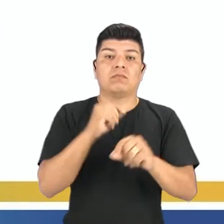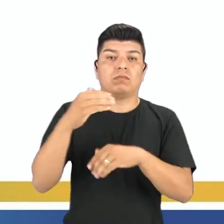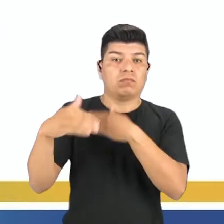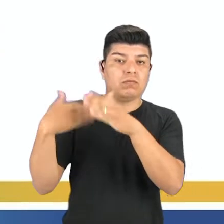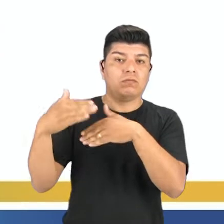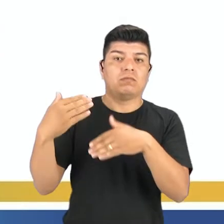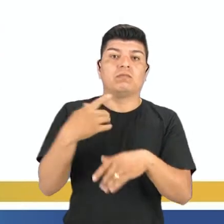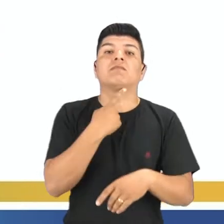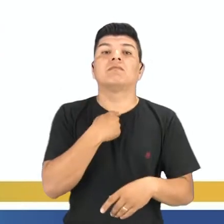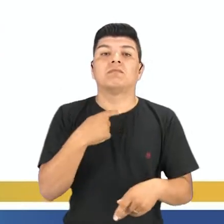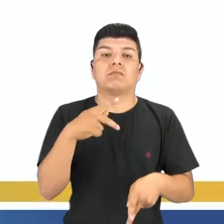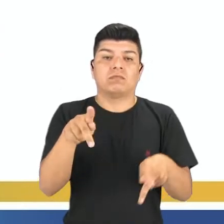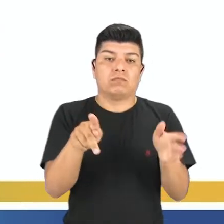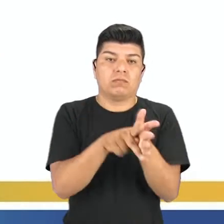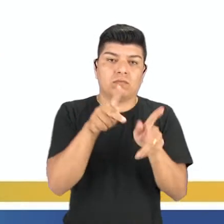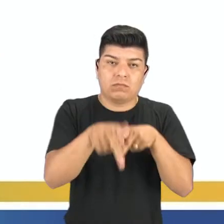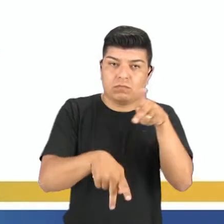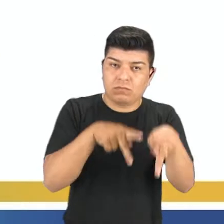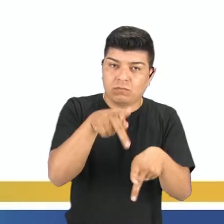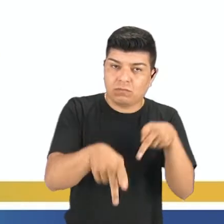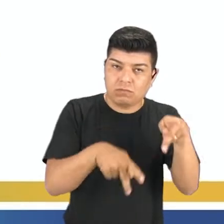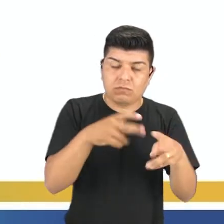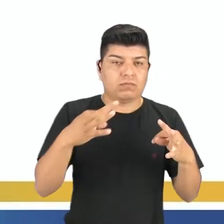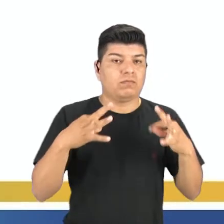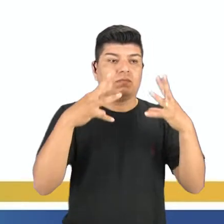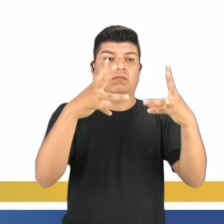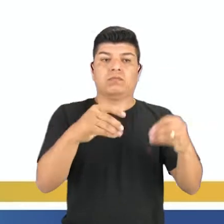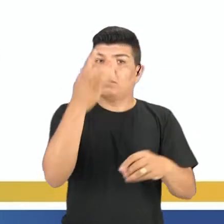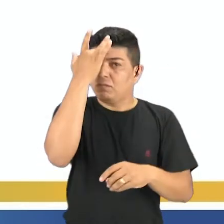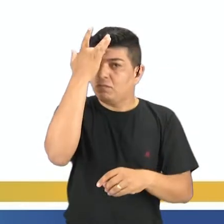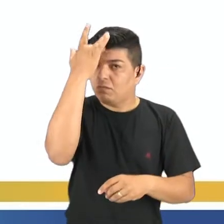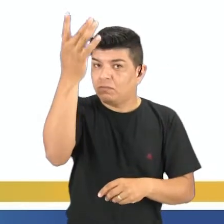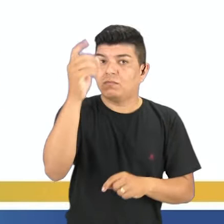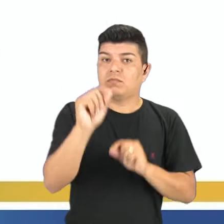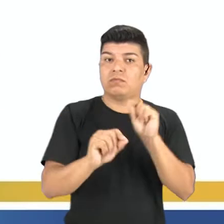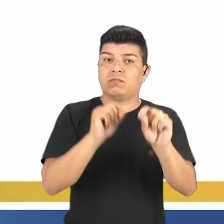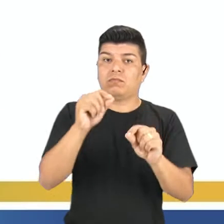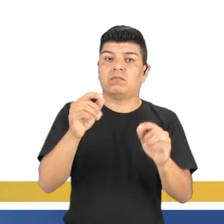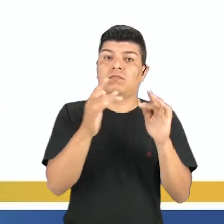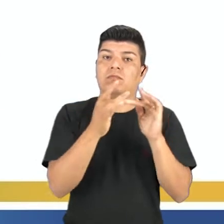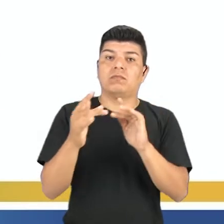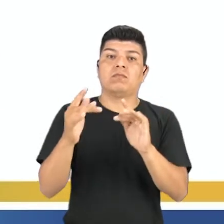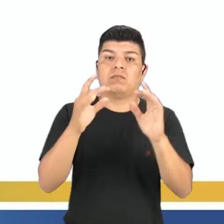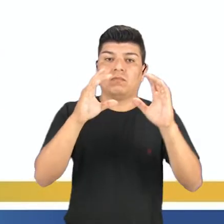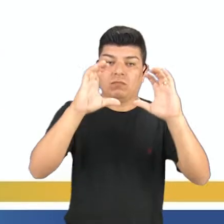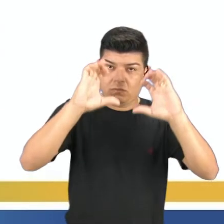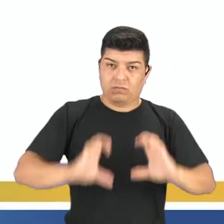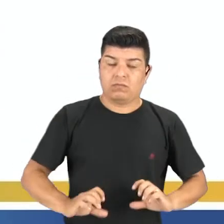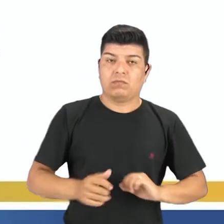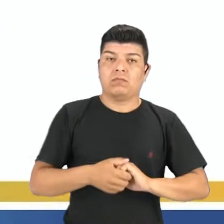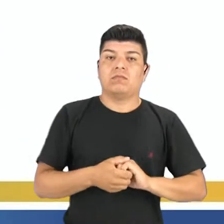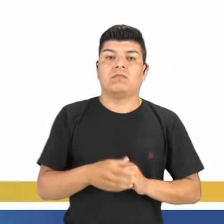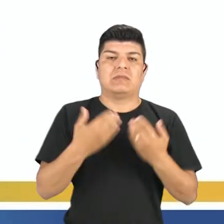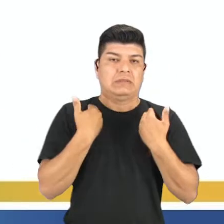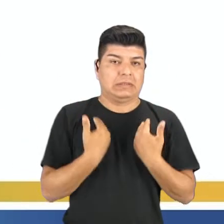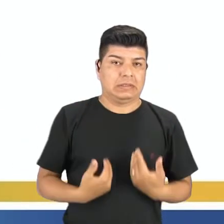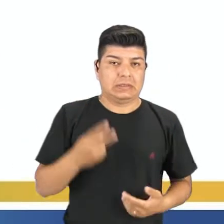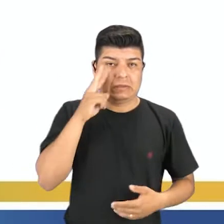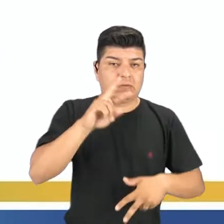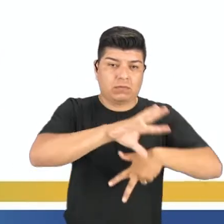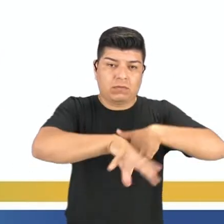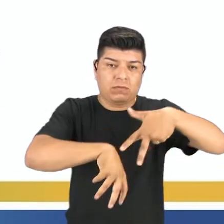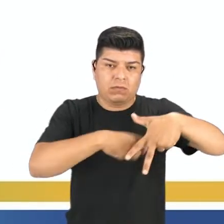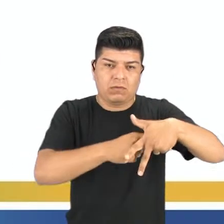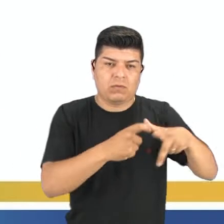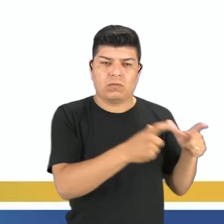de interesses do povo. Vale dizer, tudo o que facilite o pleno acesso à cidadania. Estamos cansados de ver